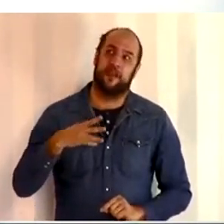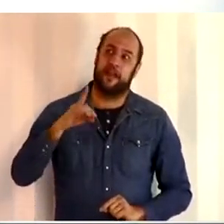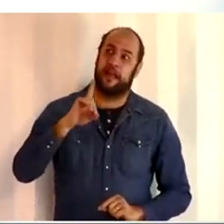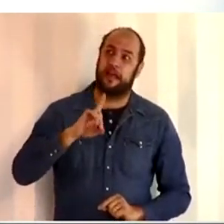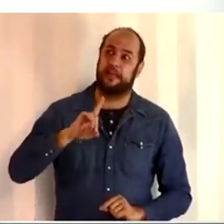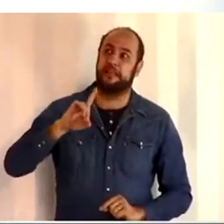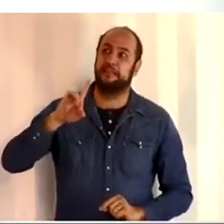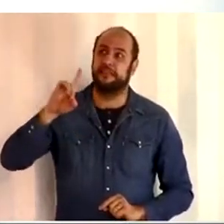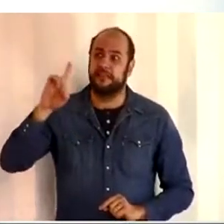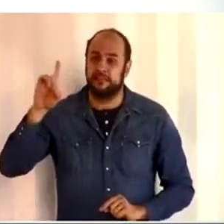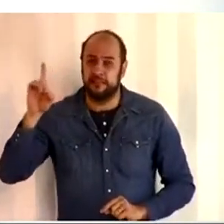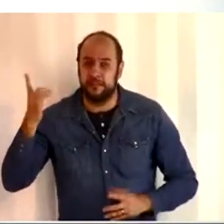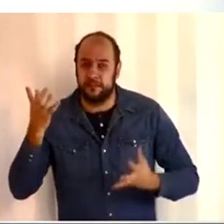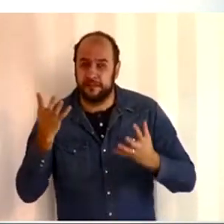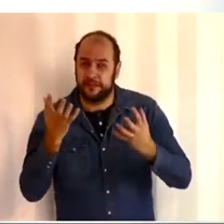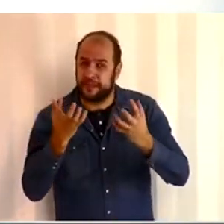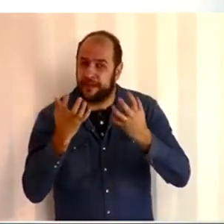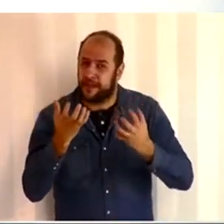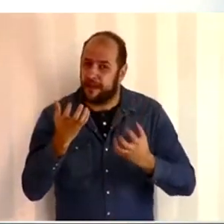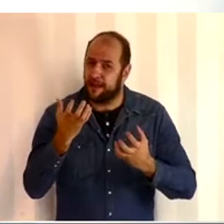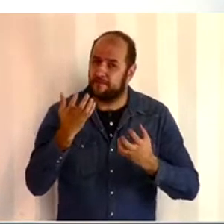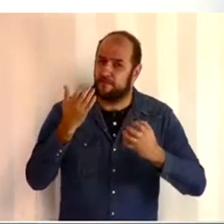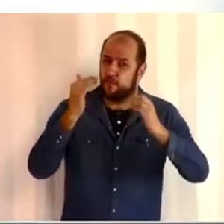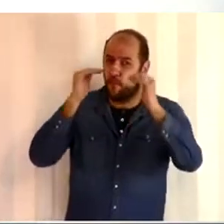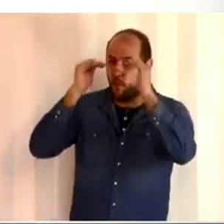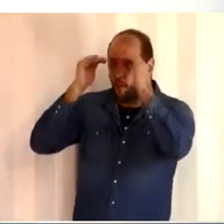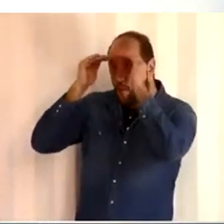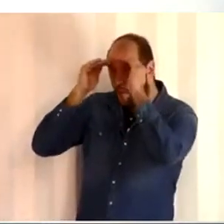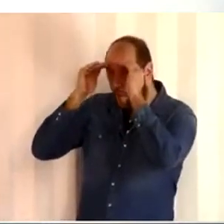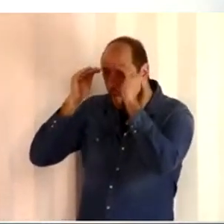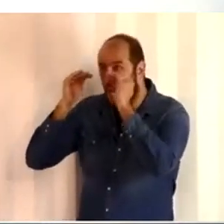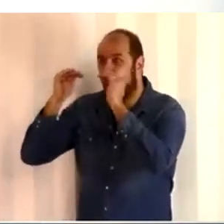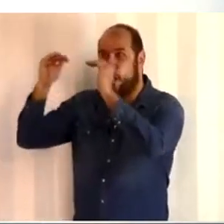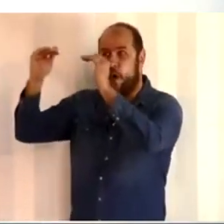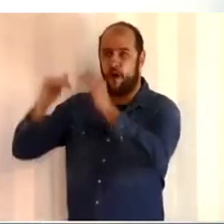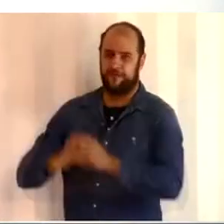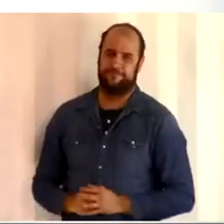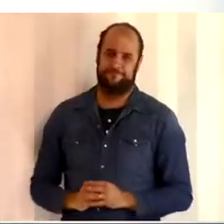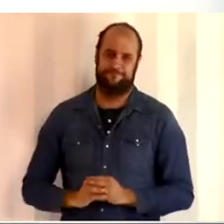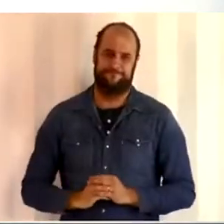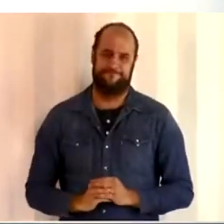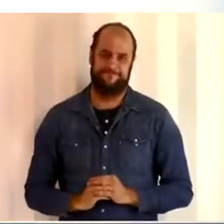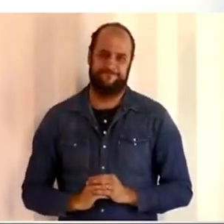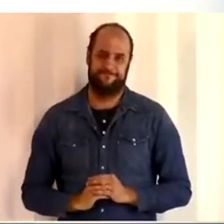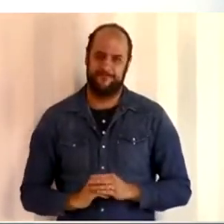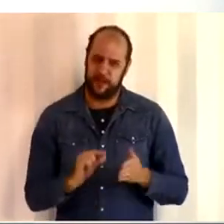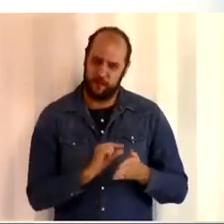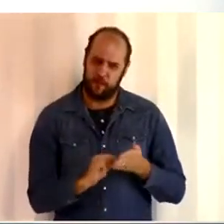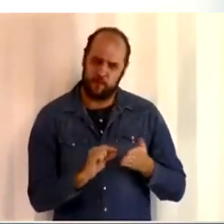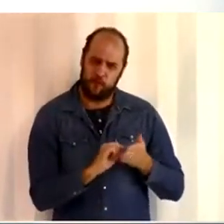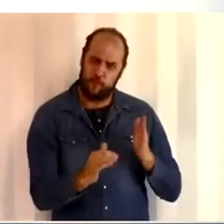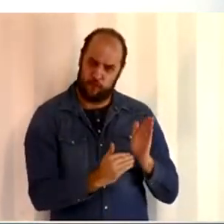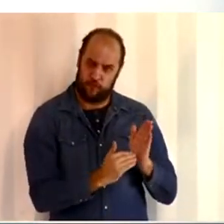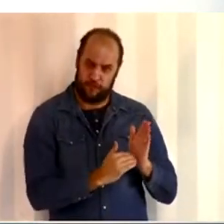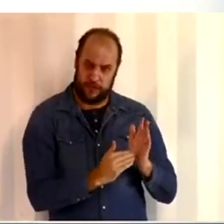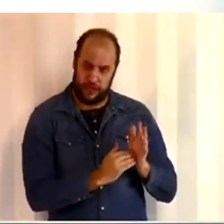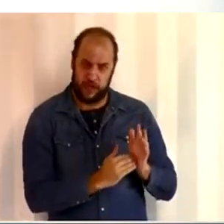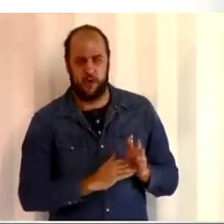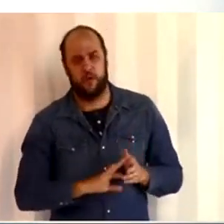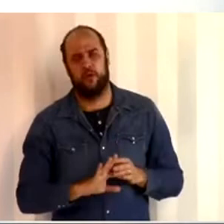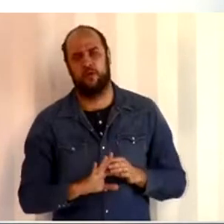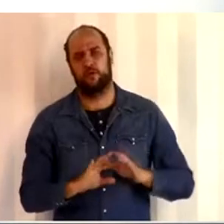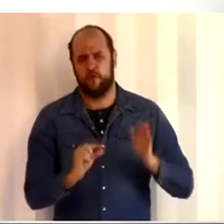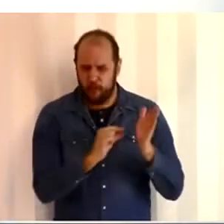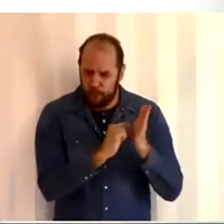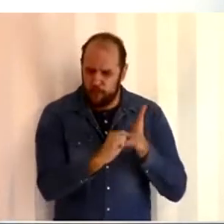Deus quer que nós obedeçamos a Ele. Os últimos versos do texto que eu li, na verdade é o